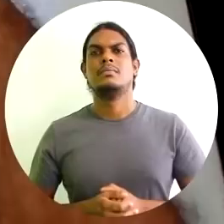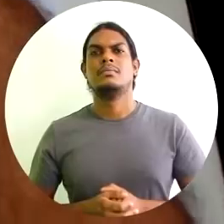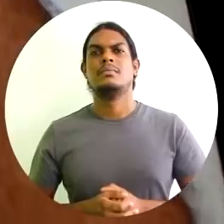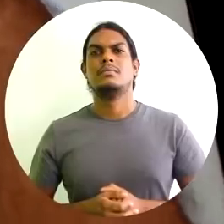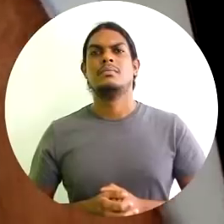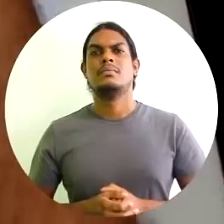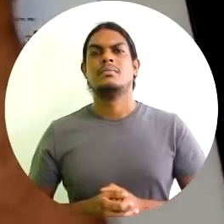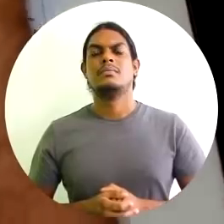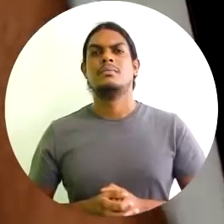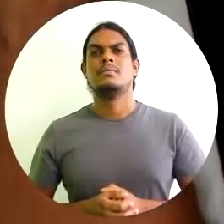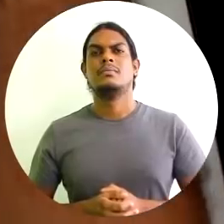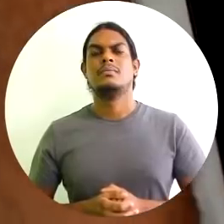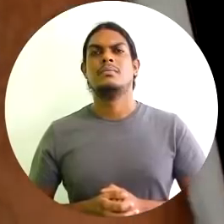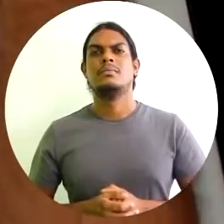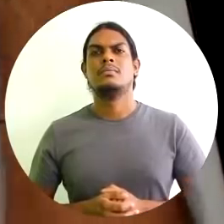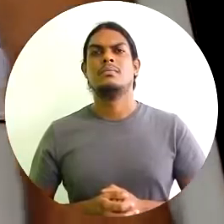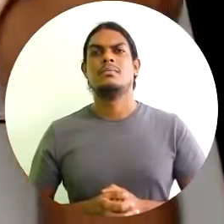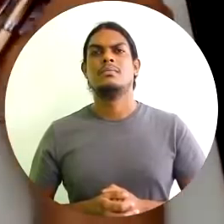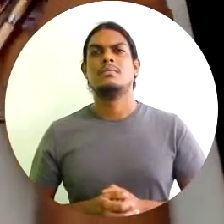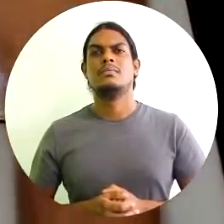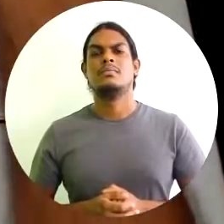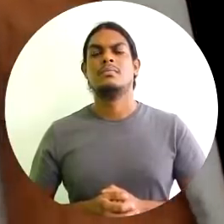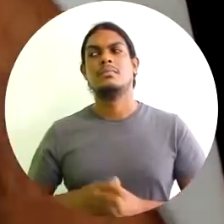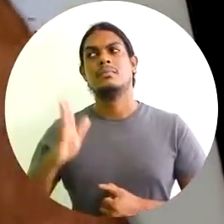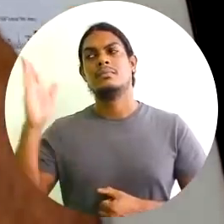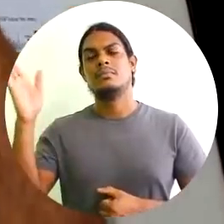Essa é a perspectiva cavaleira.